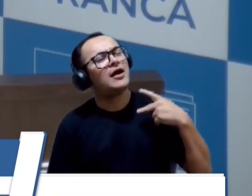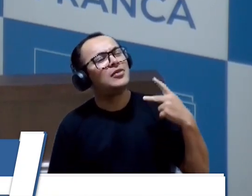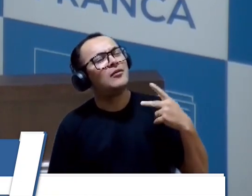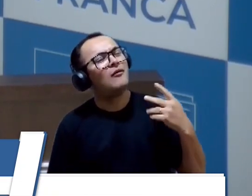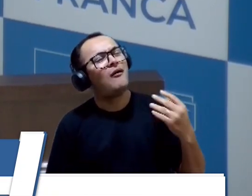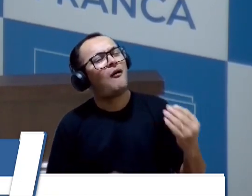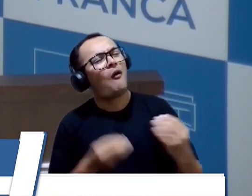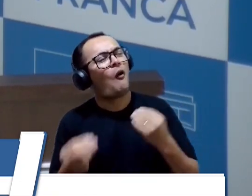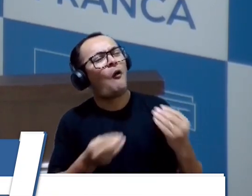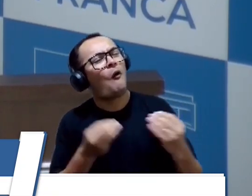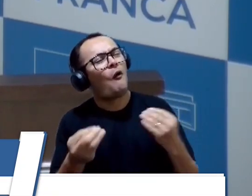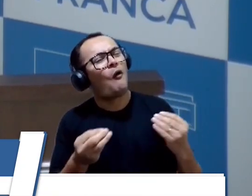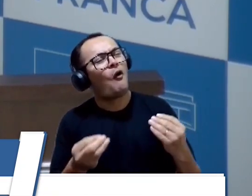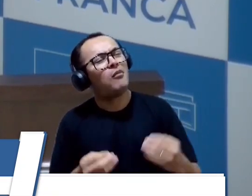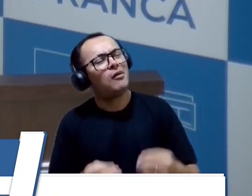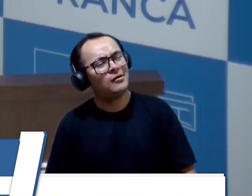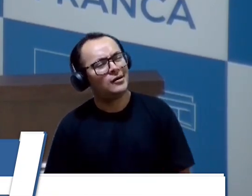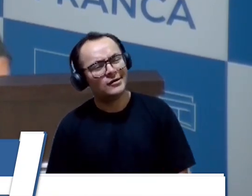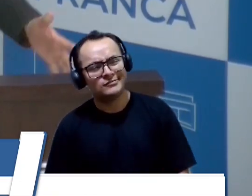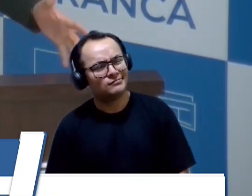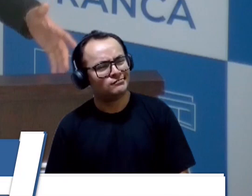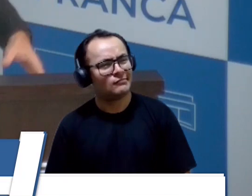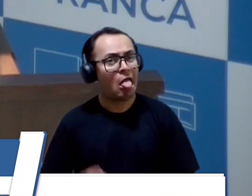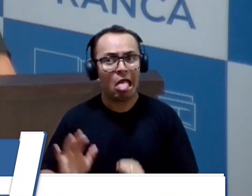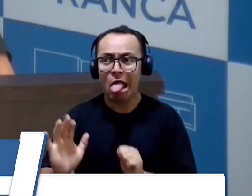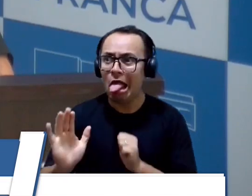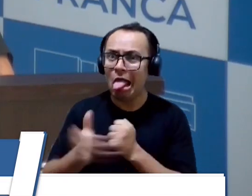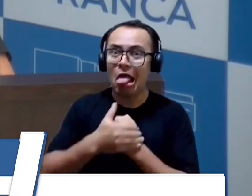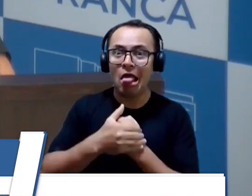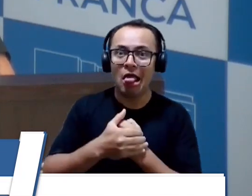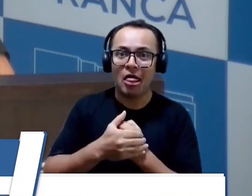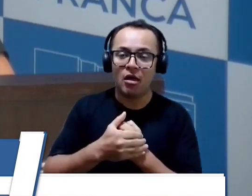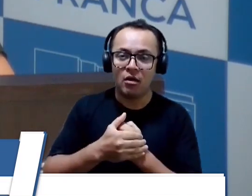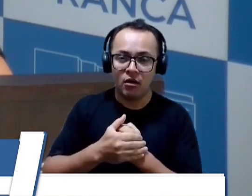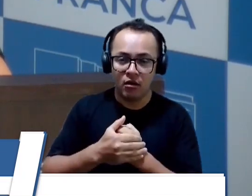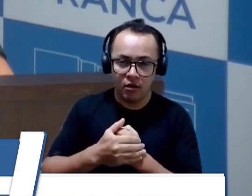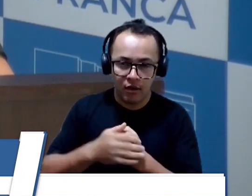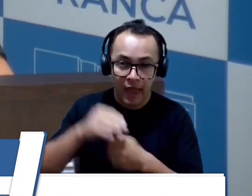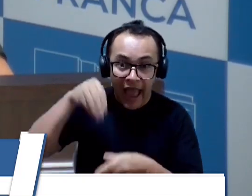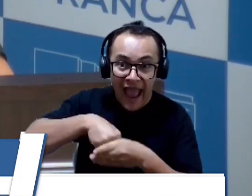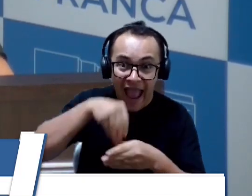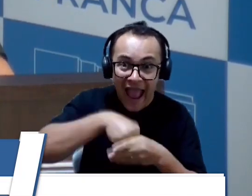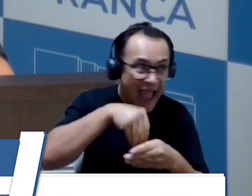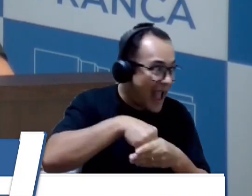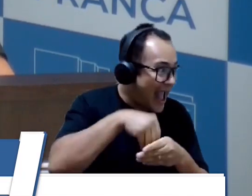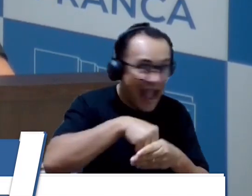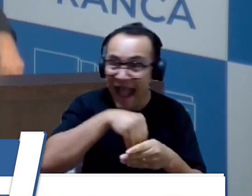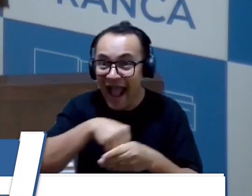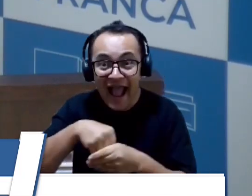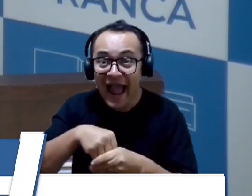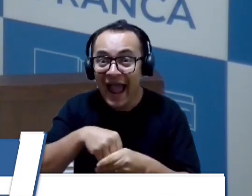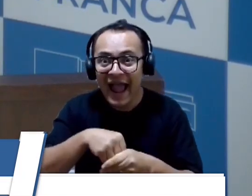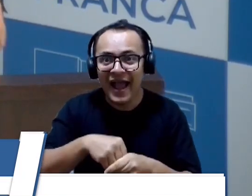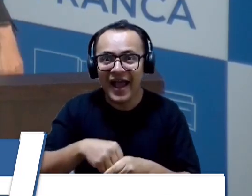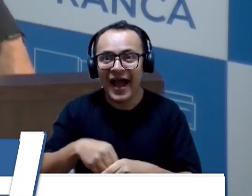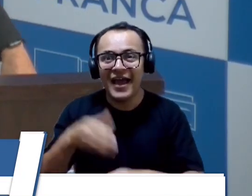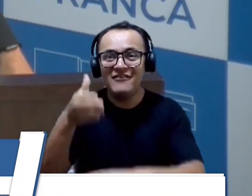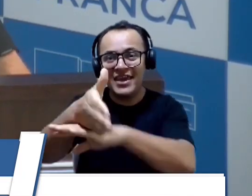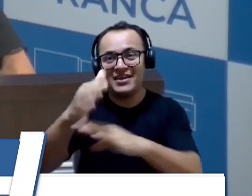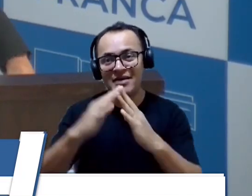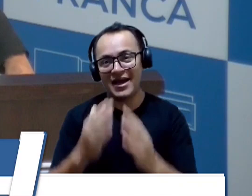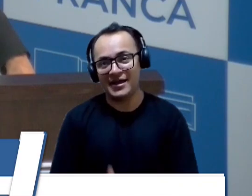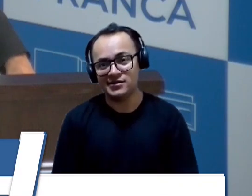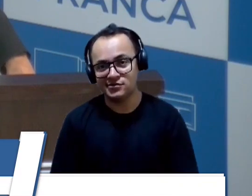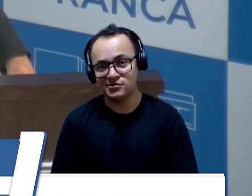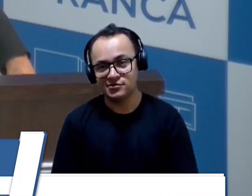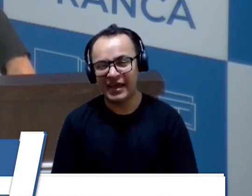aparecem na eleição. Natal, Papai Noel só aparece quando? No